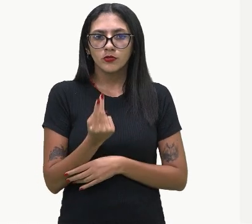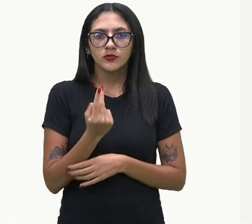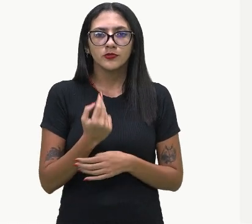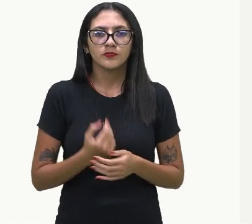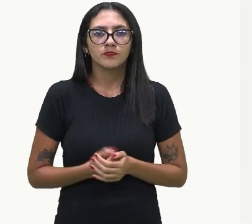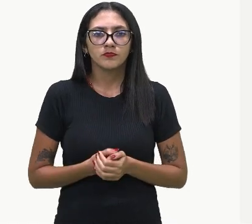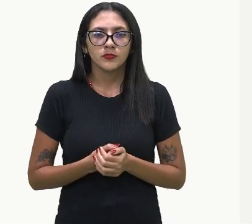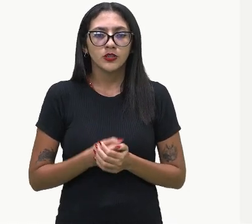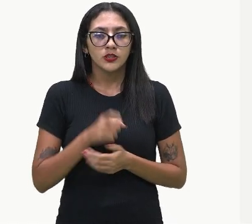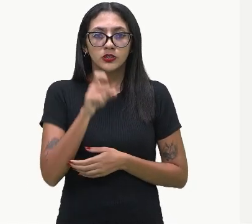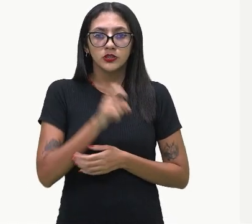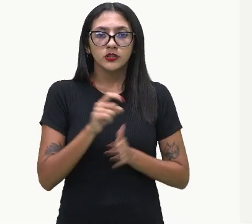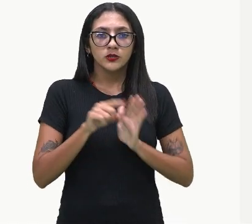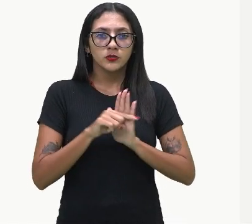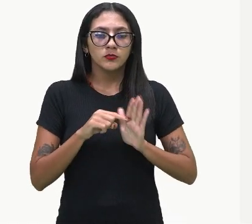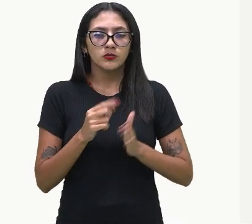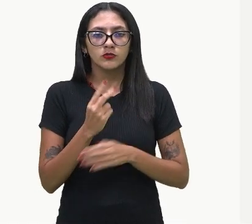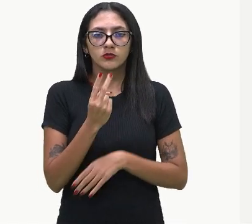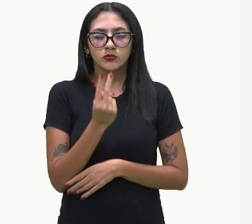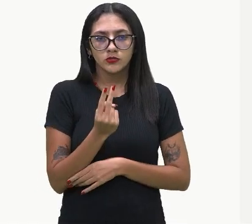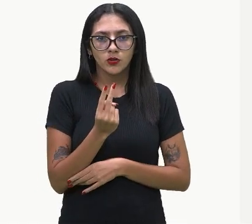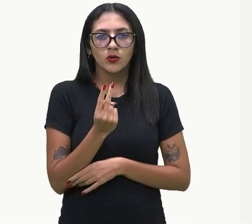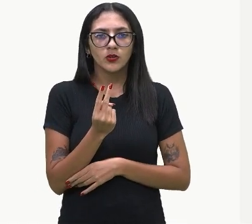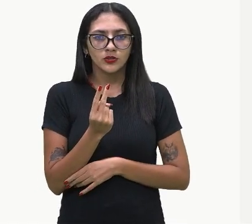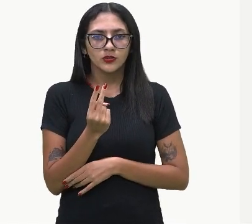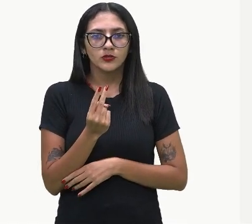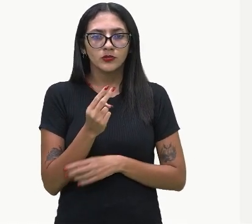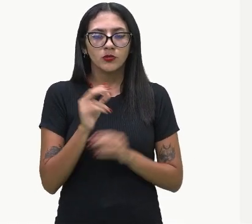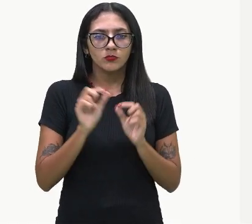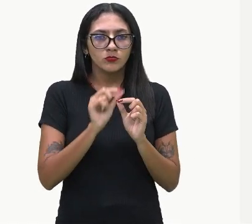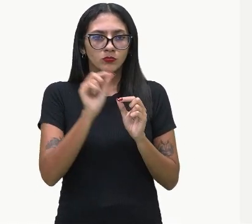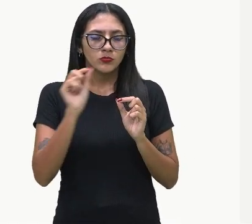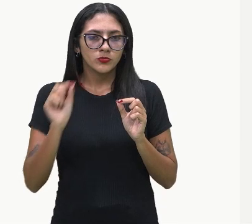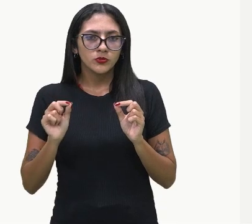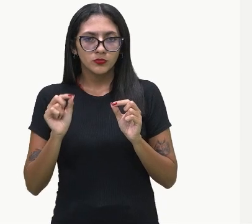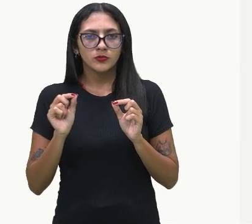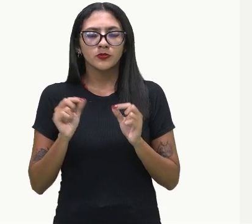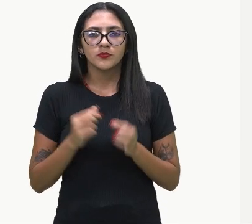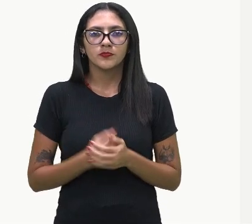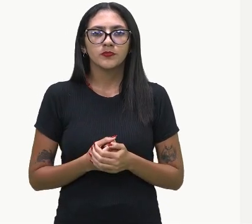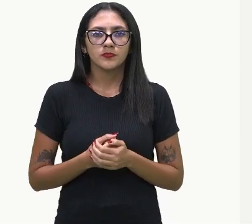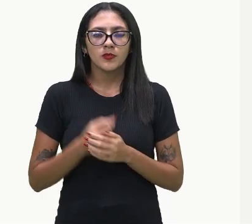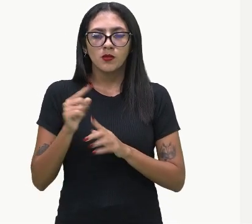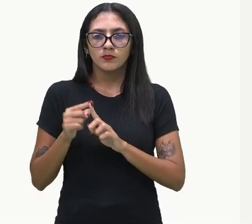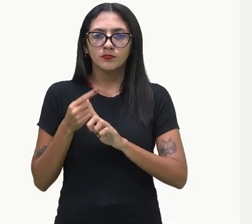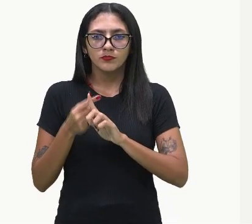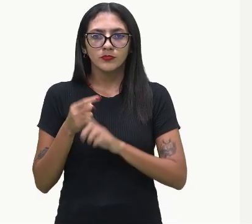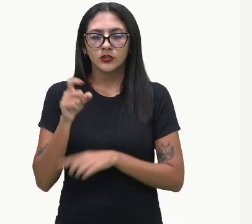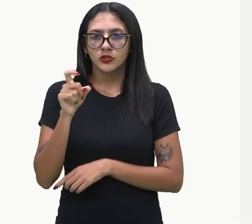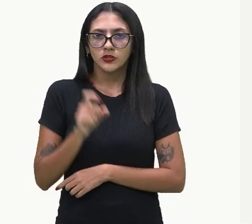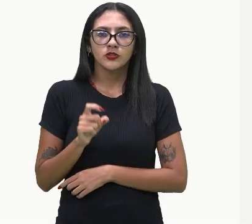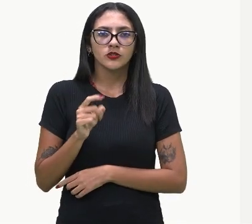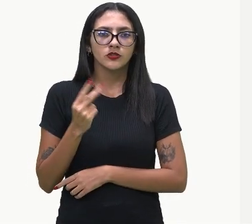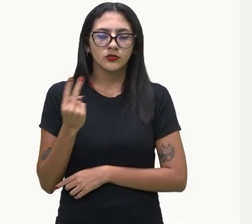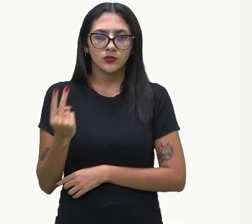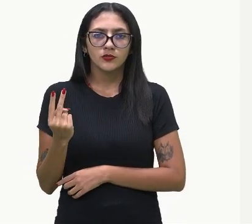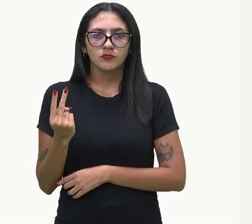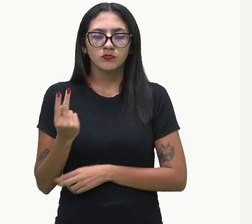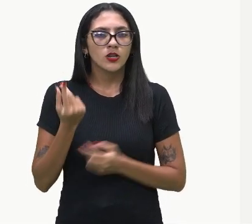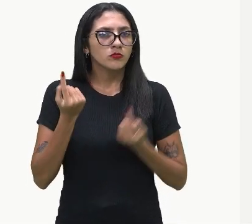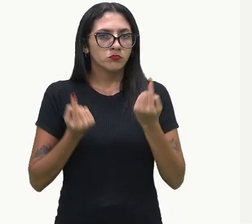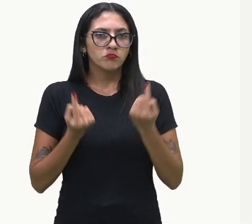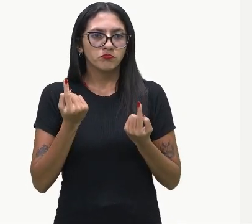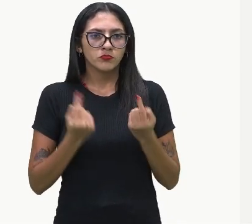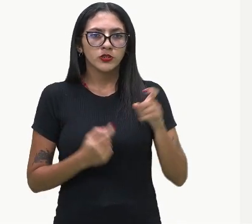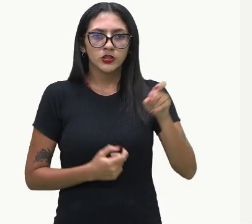x menos 2, o 2 está negativo, passa para o outro lado, positivo. Então, a gente chegou em dois resultados,